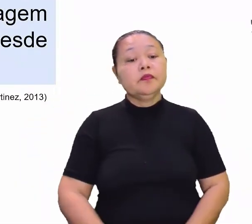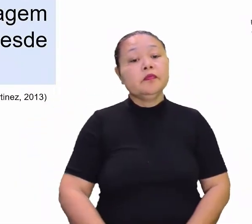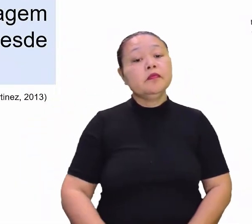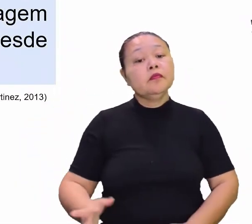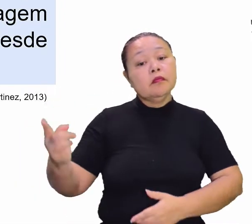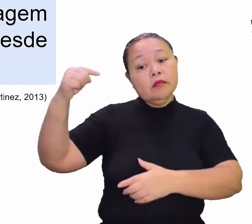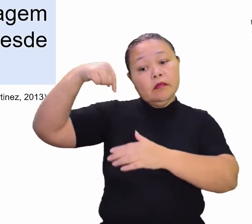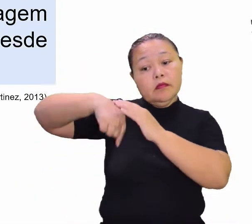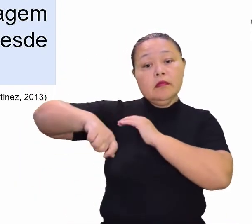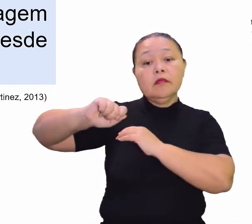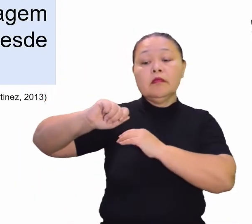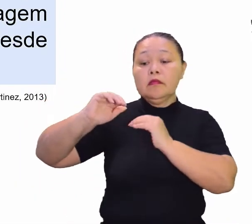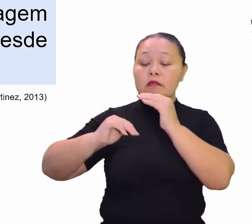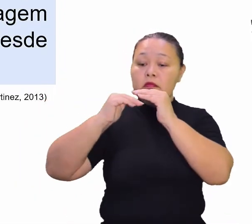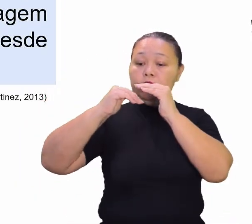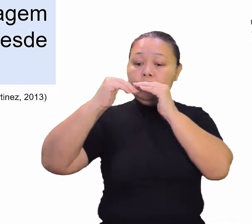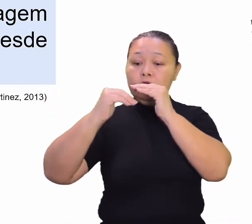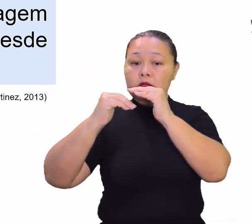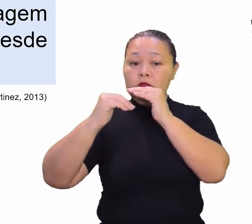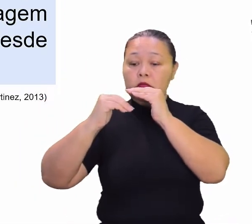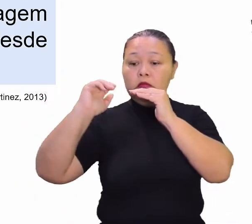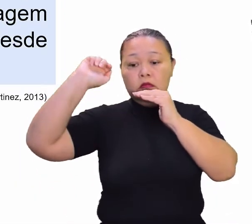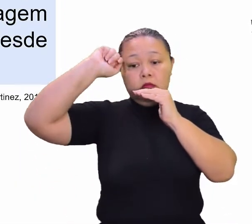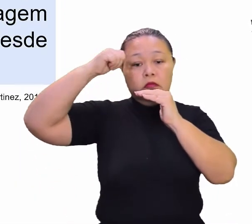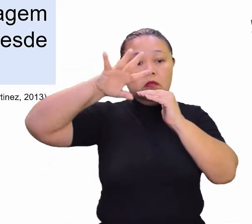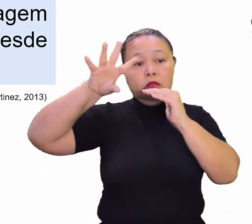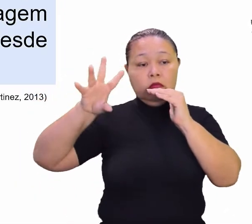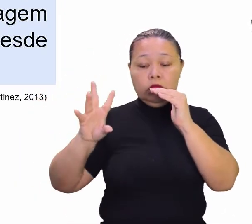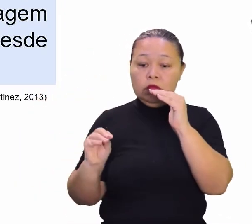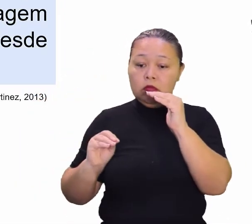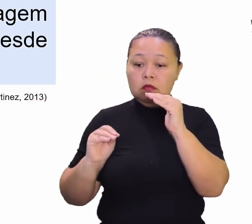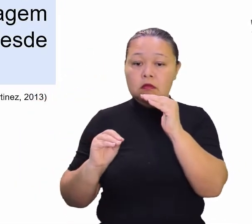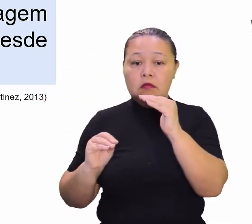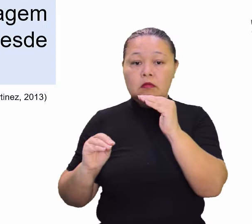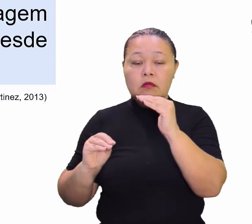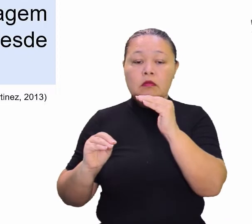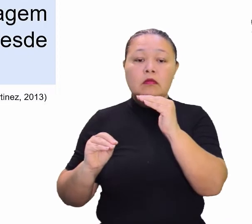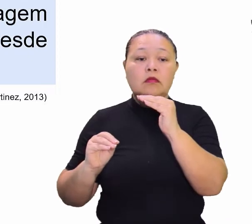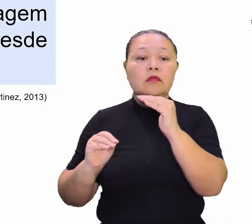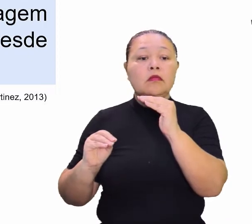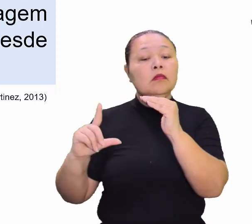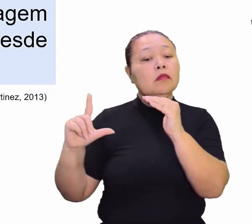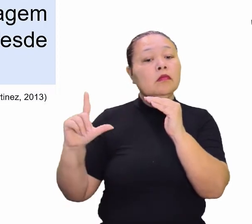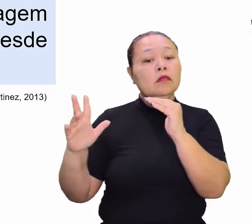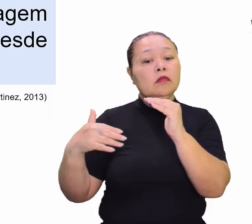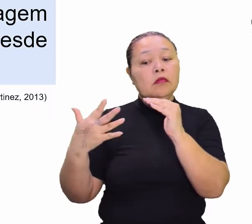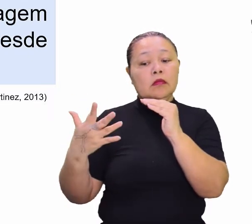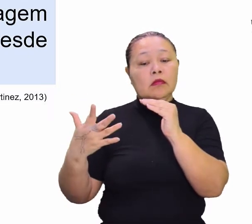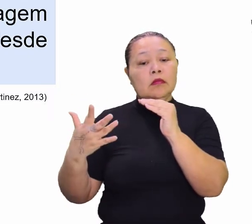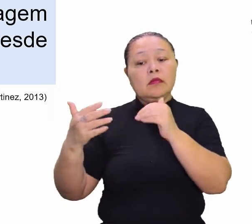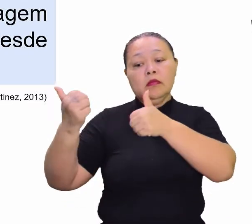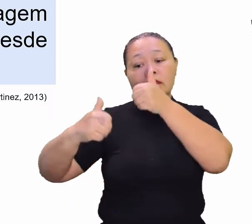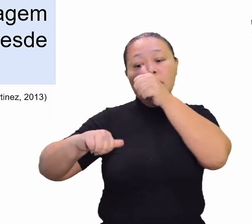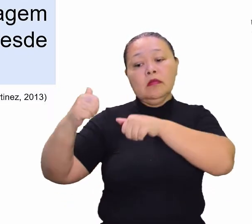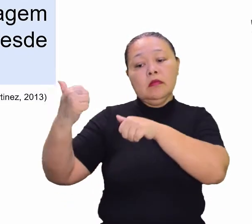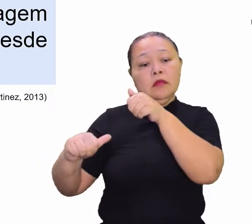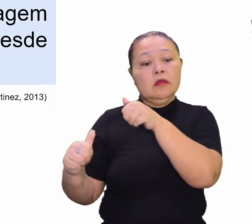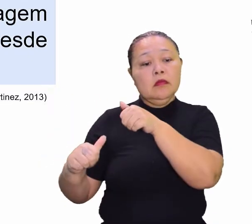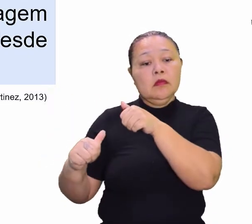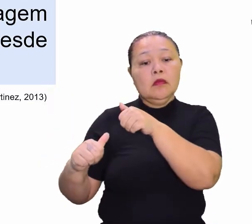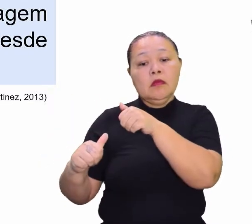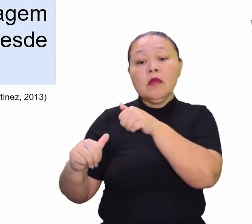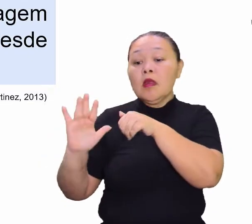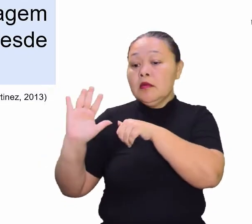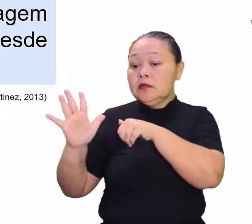E raízes do subdesenvolvimento africano. Então, a gente vai analisar,